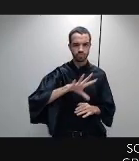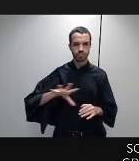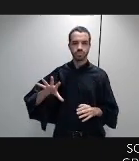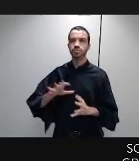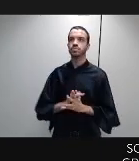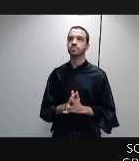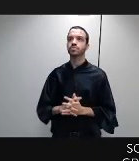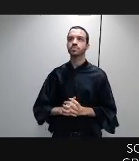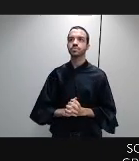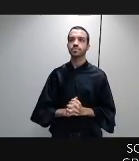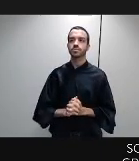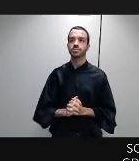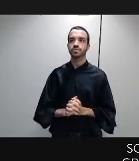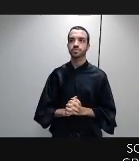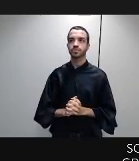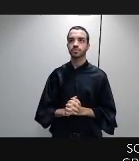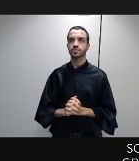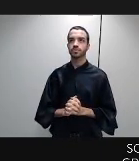minuto